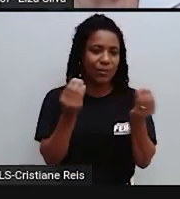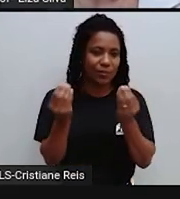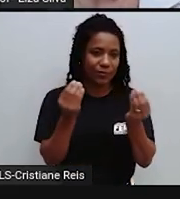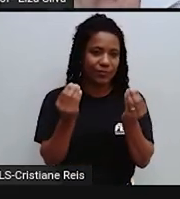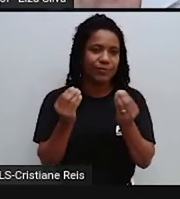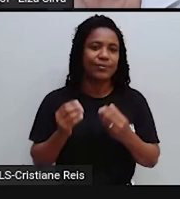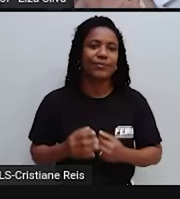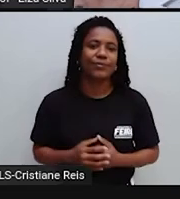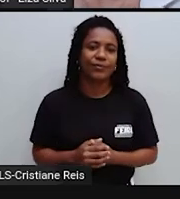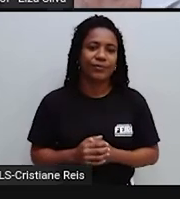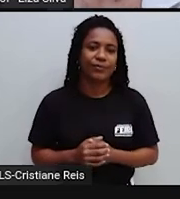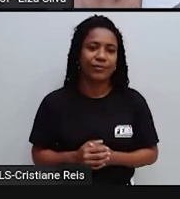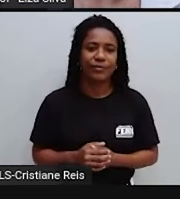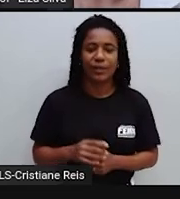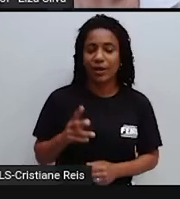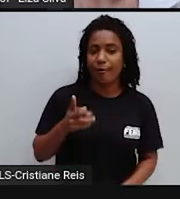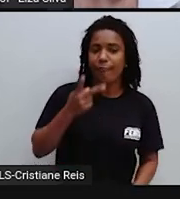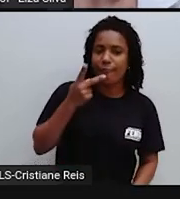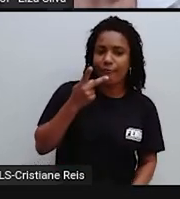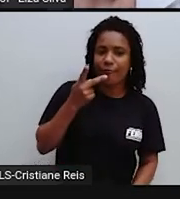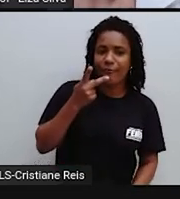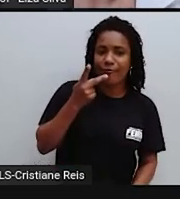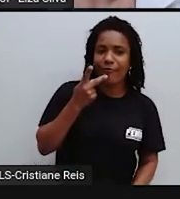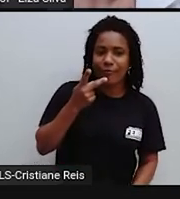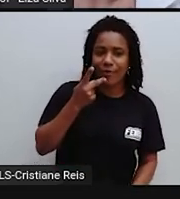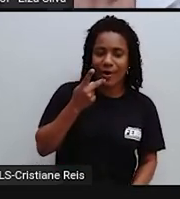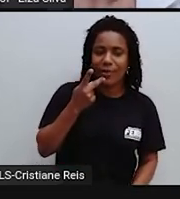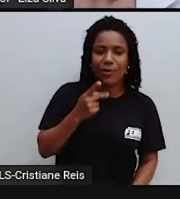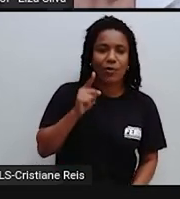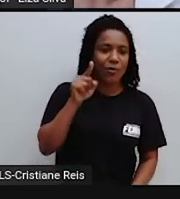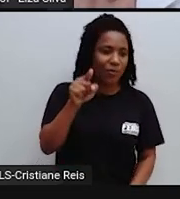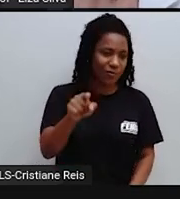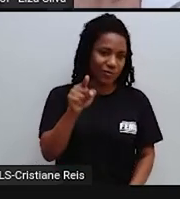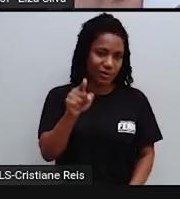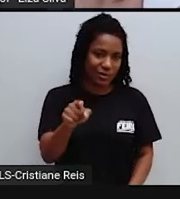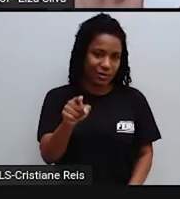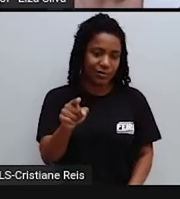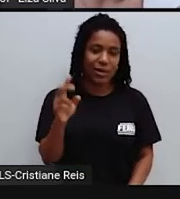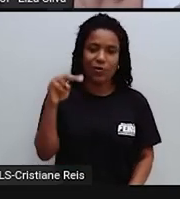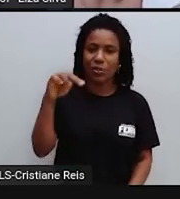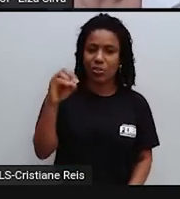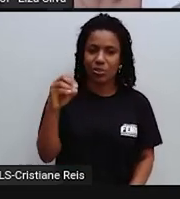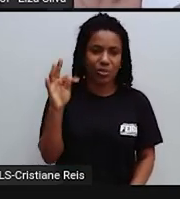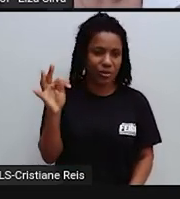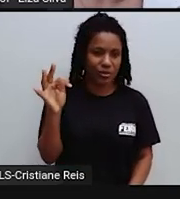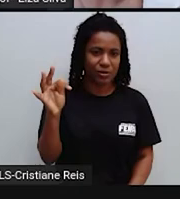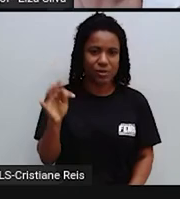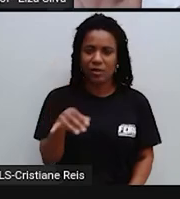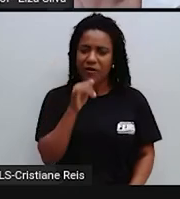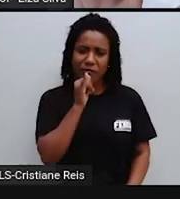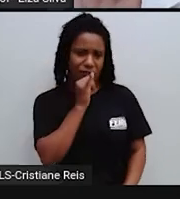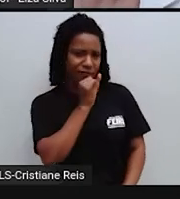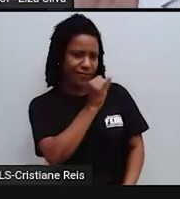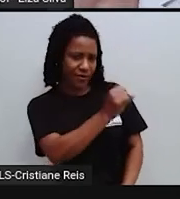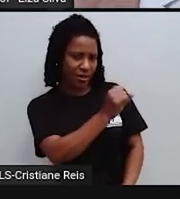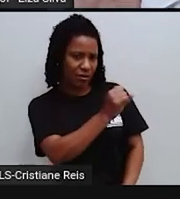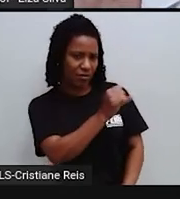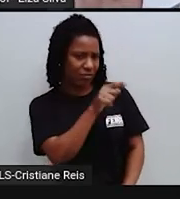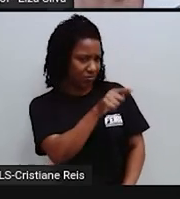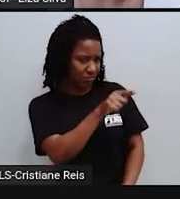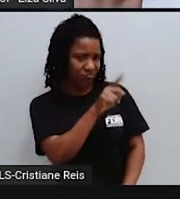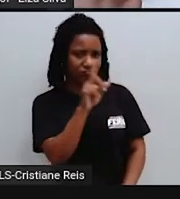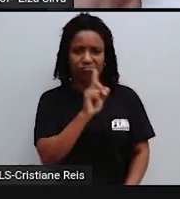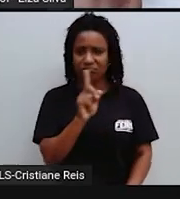you. Eu estou falando com você. Mas a partir do momento que eu coloco o not, I am not speaking to you. Eu não